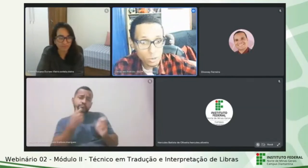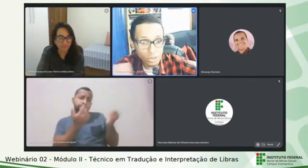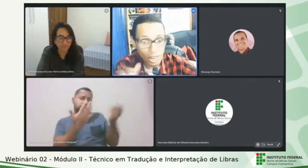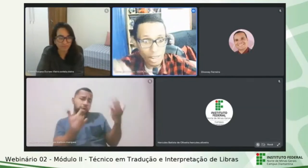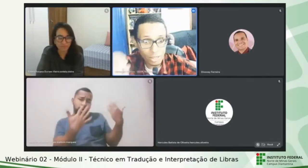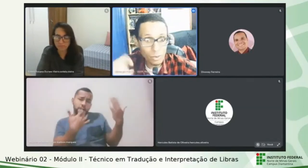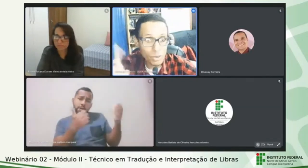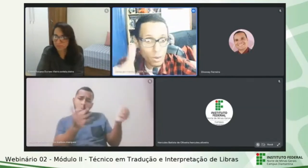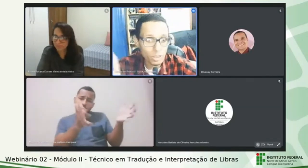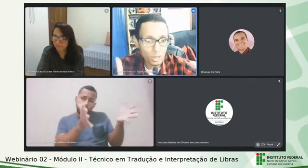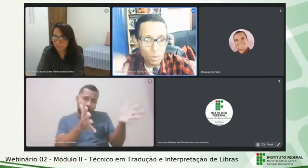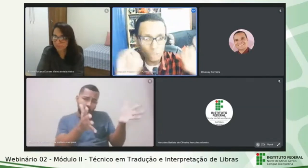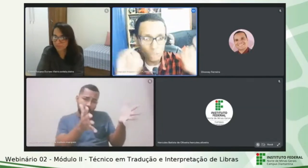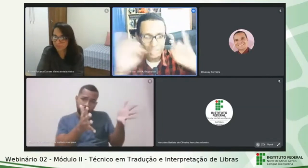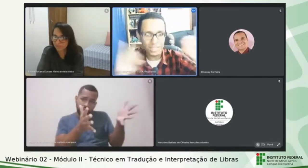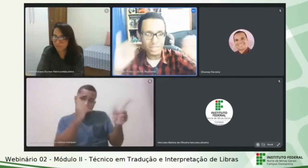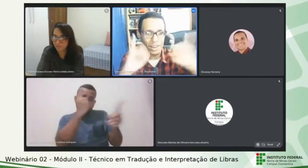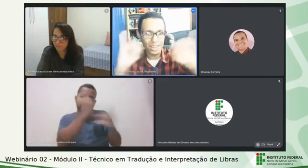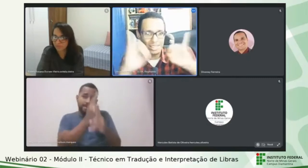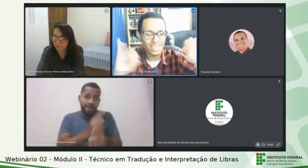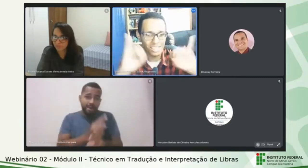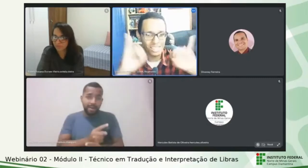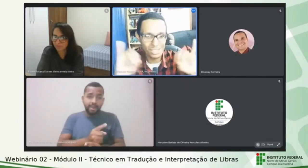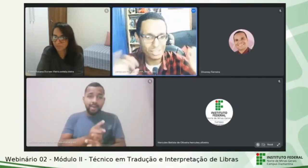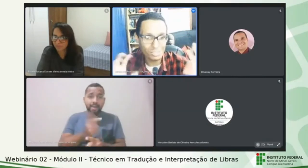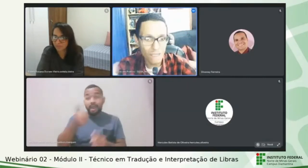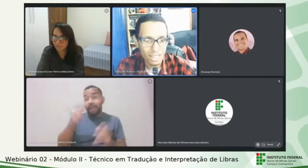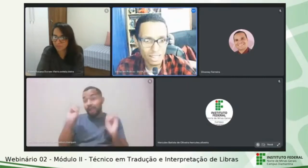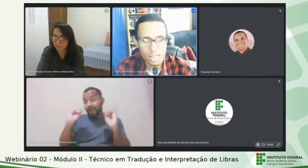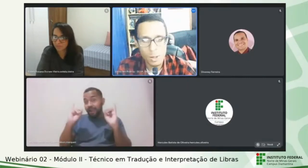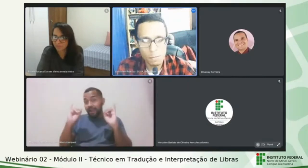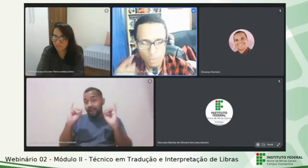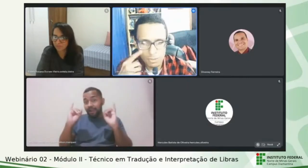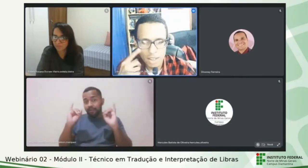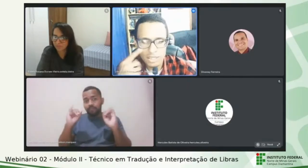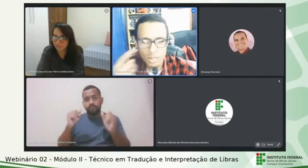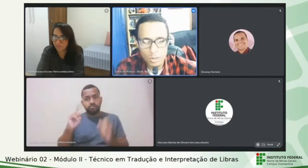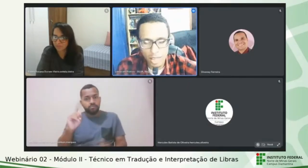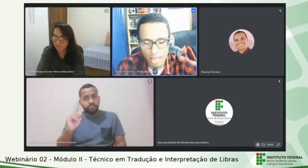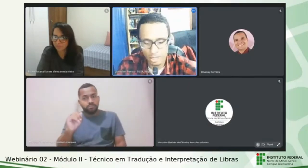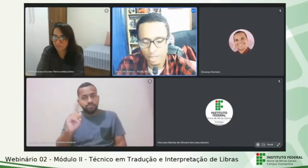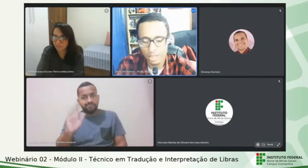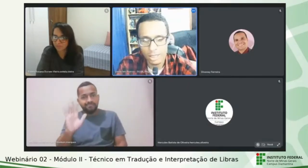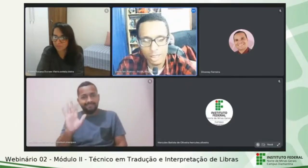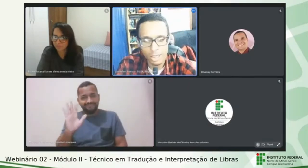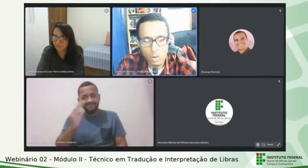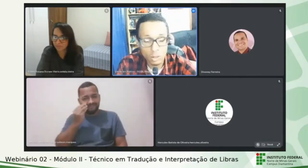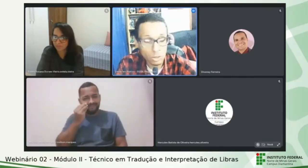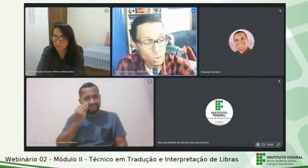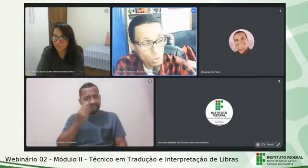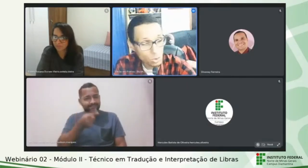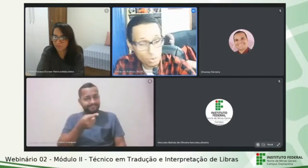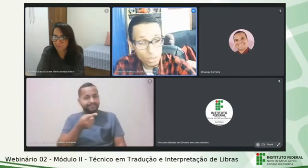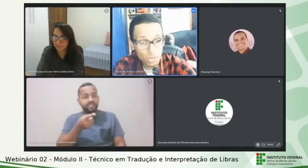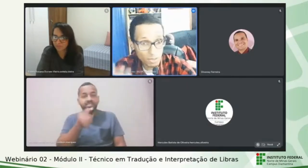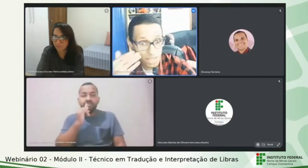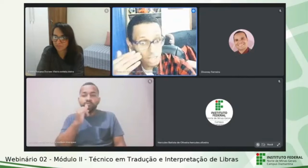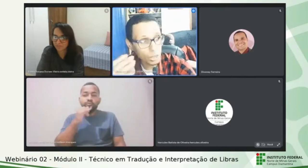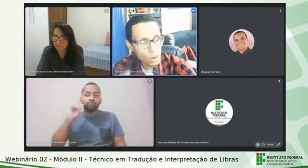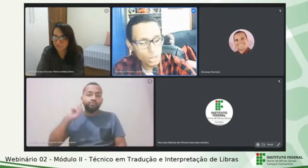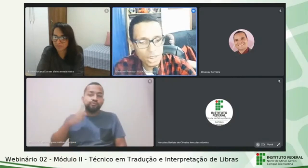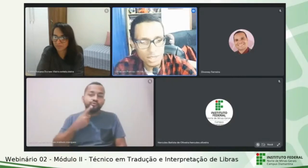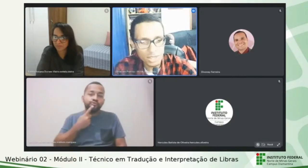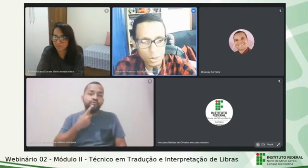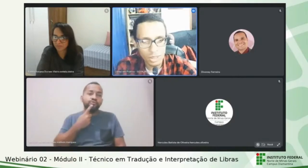se encontrando, um encontra com o outro, faz assim para eles. Assim, não fazem. Façam o teste quando os surdos você vê